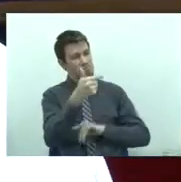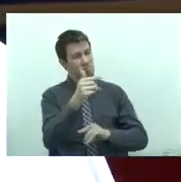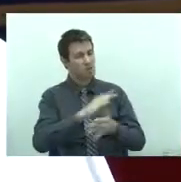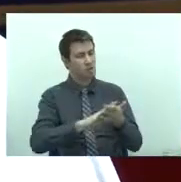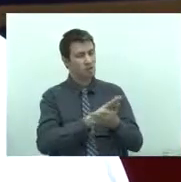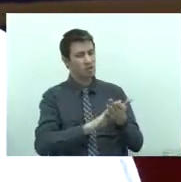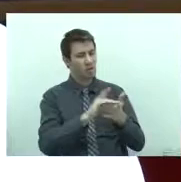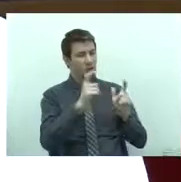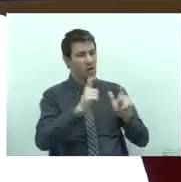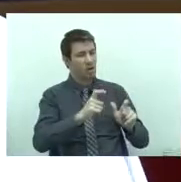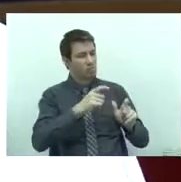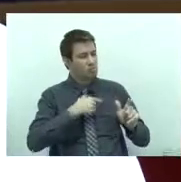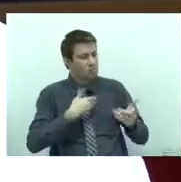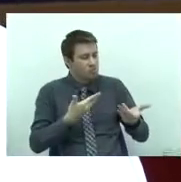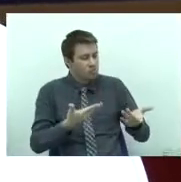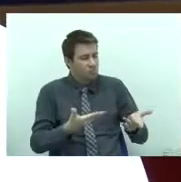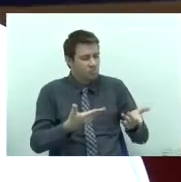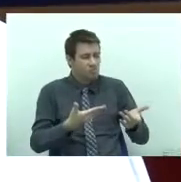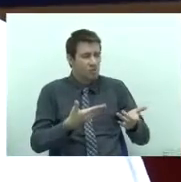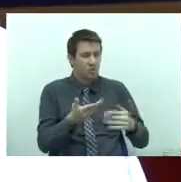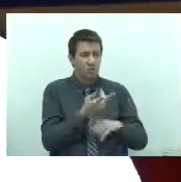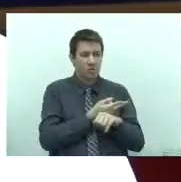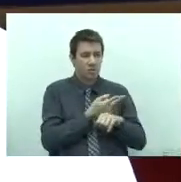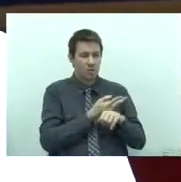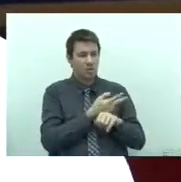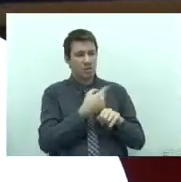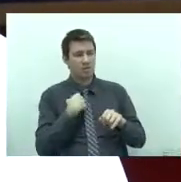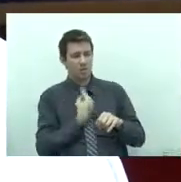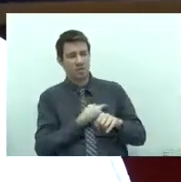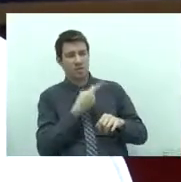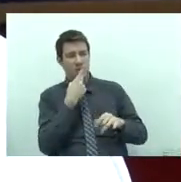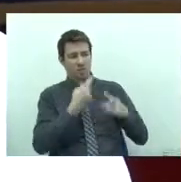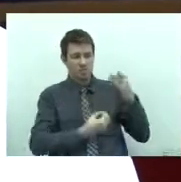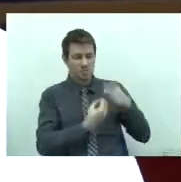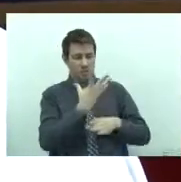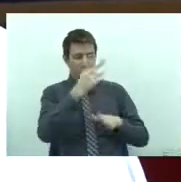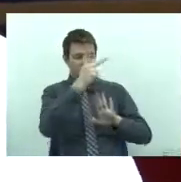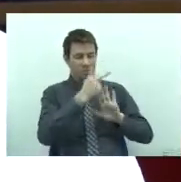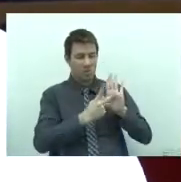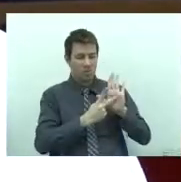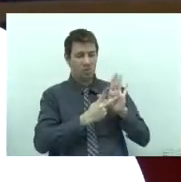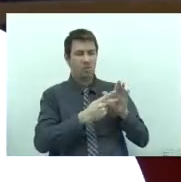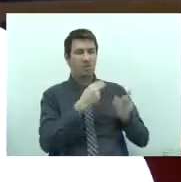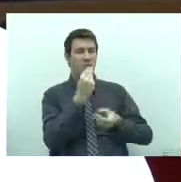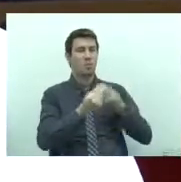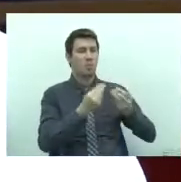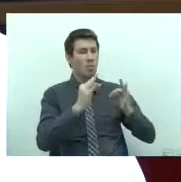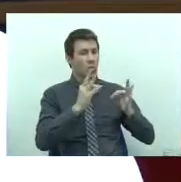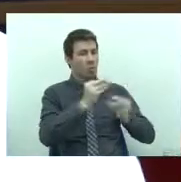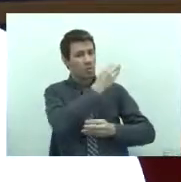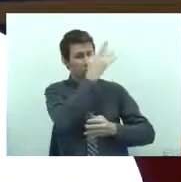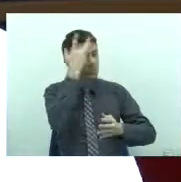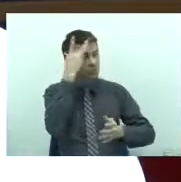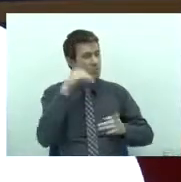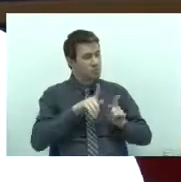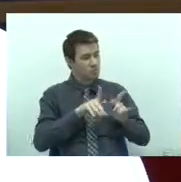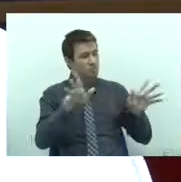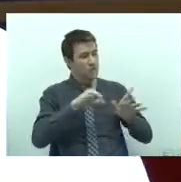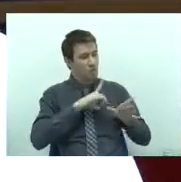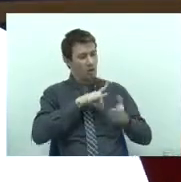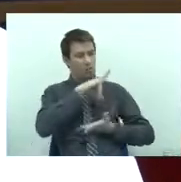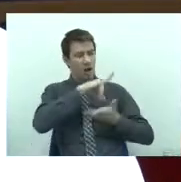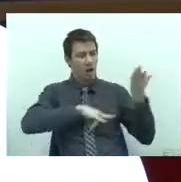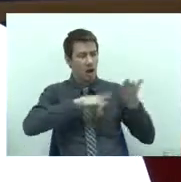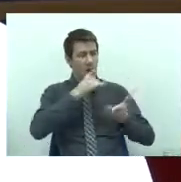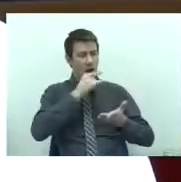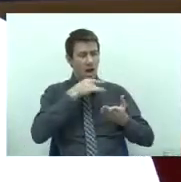aonde recorrer. A gente criou esse projeto para quê? Como todos os guarulhenses recebem uma conta de